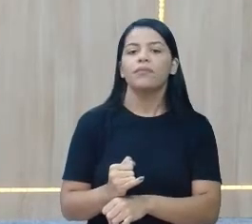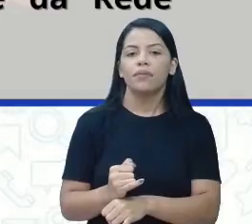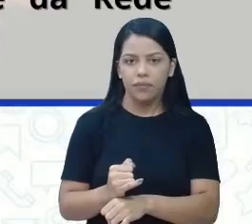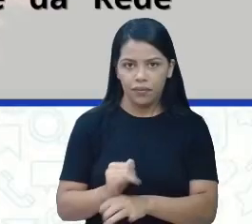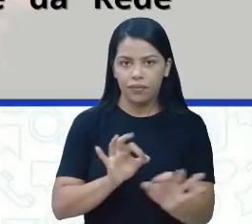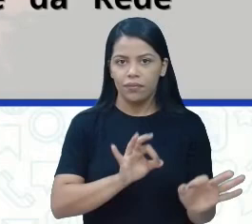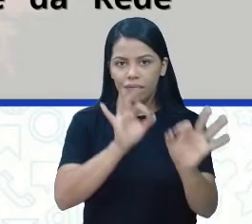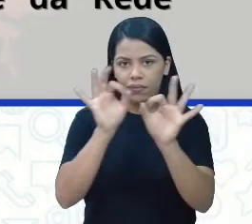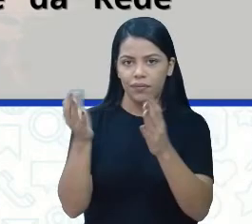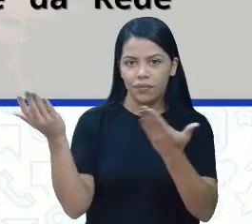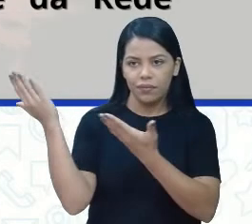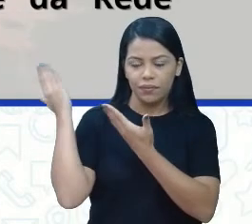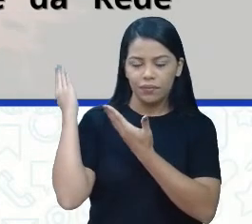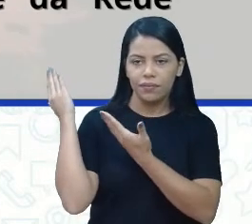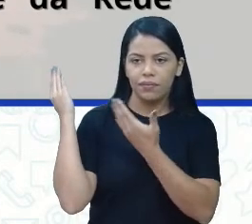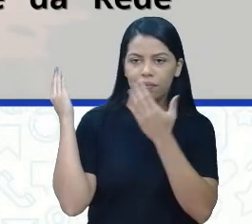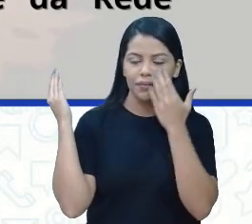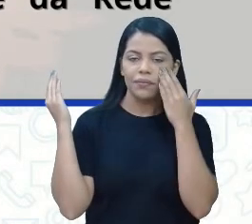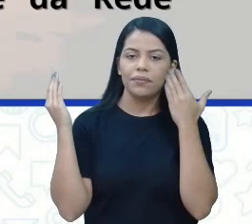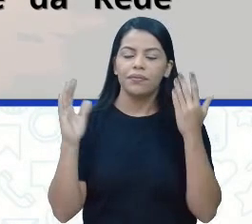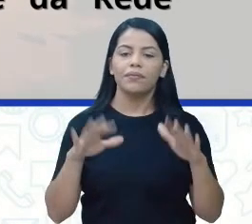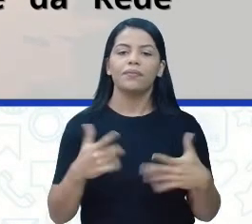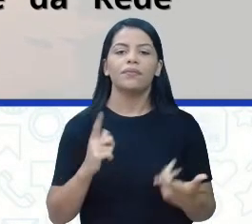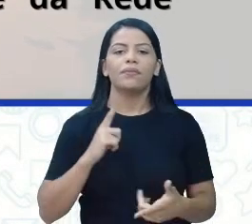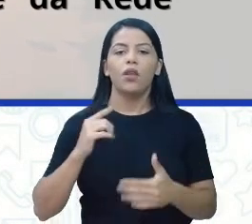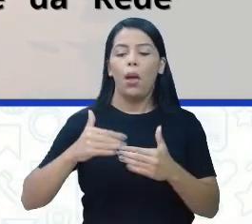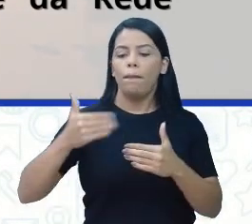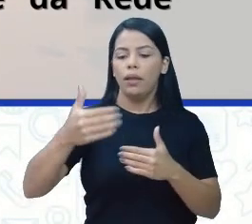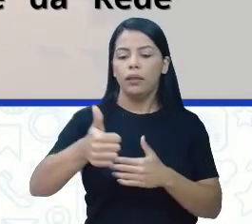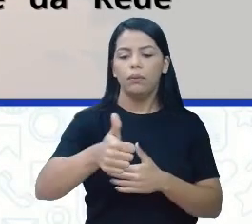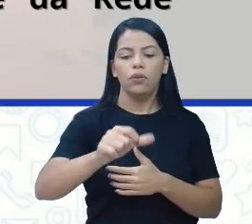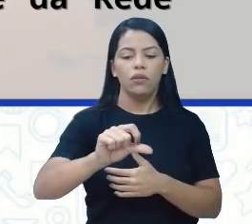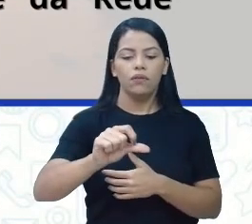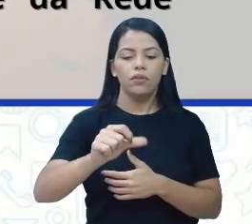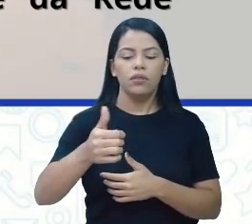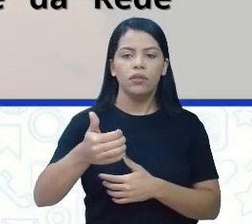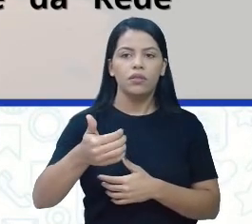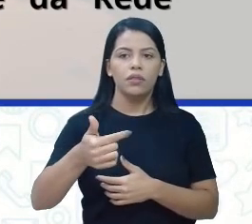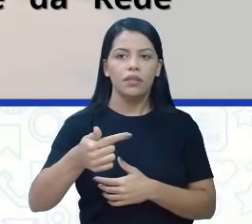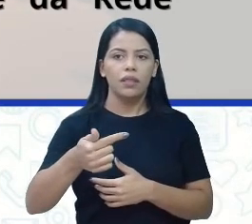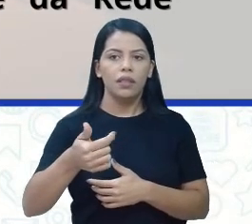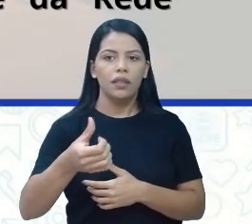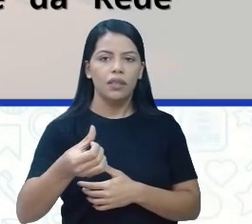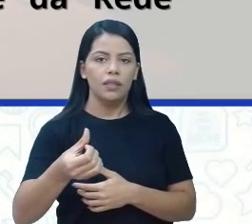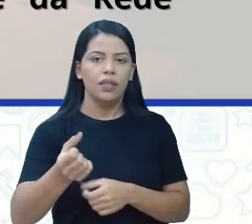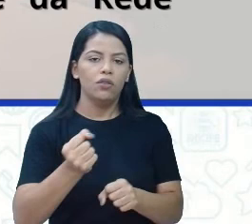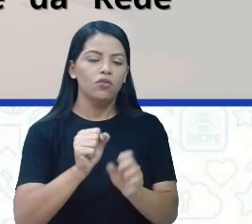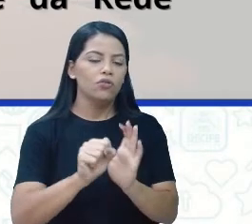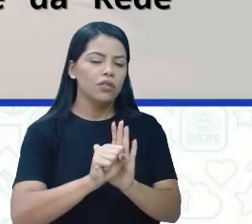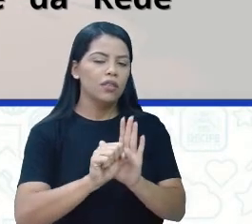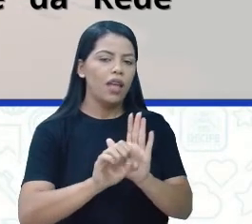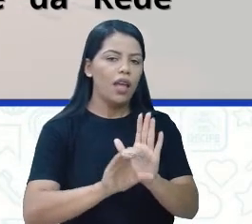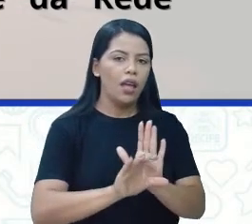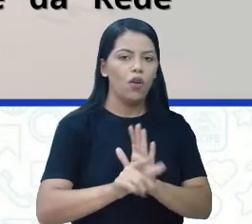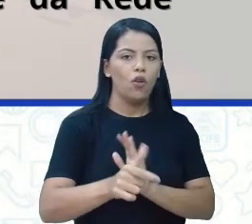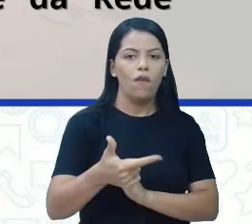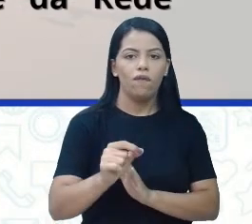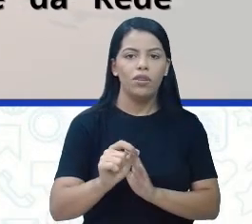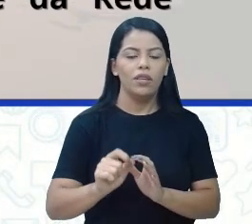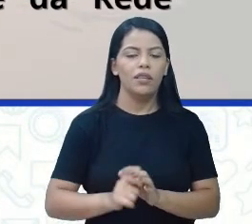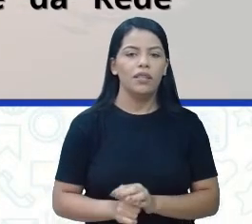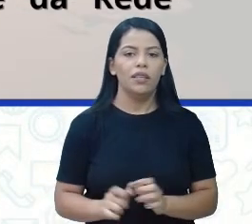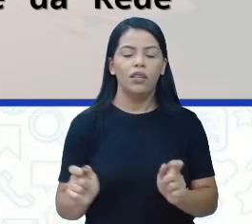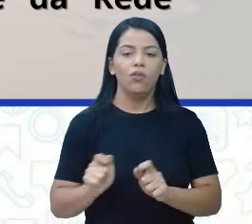na tela. Foi só a partir, professor, de 1976, olha, no século XX, né? Já. Com o lançamento aí da, olha, não vou nem